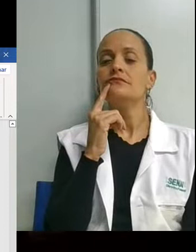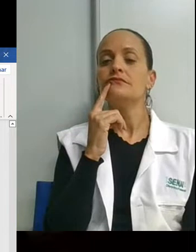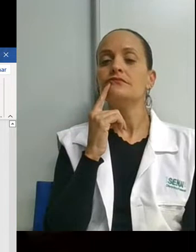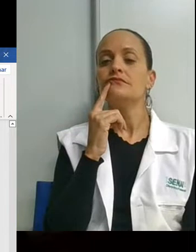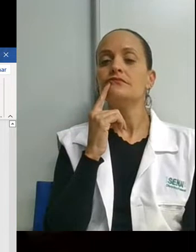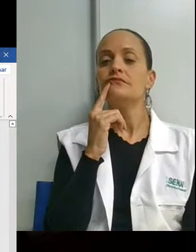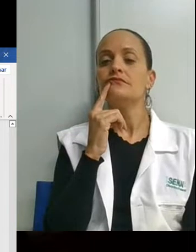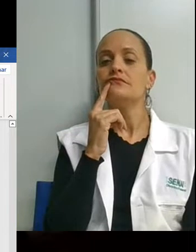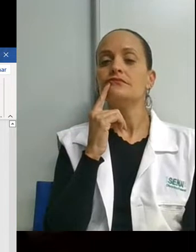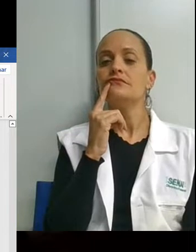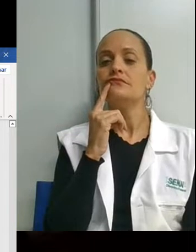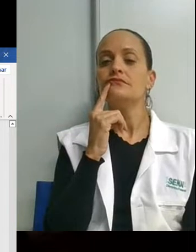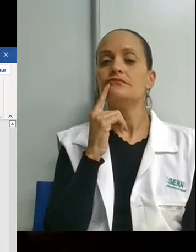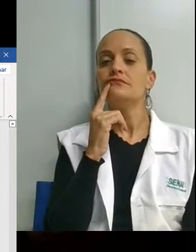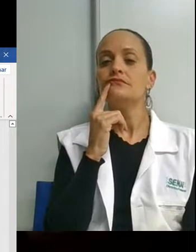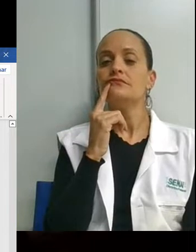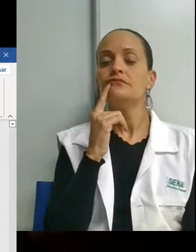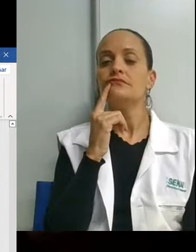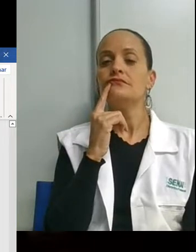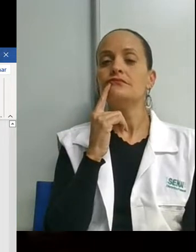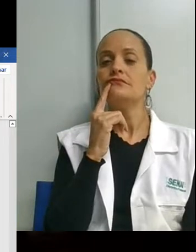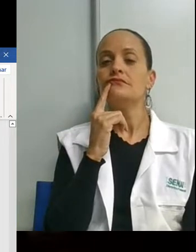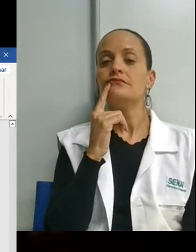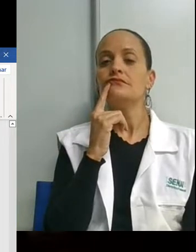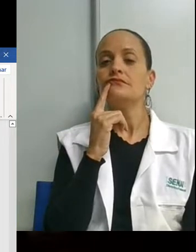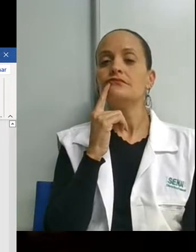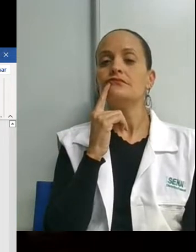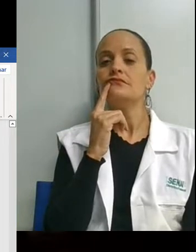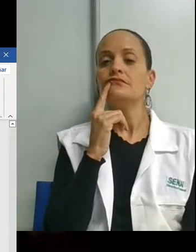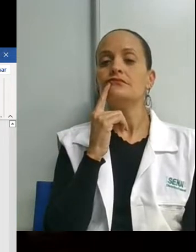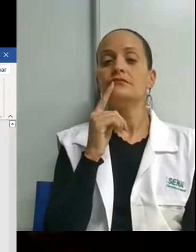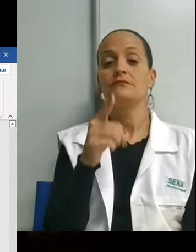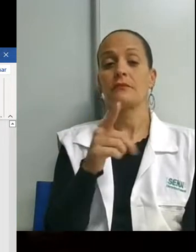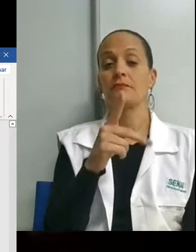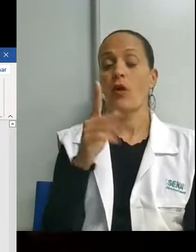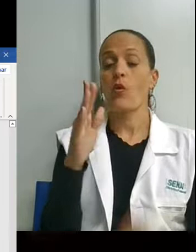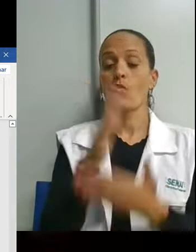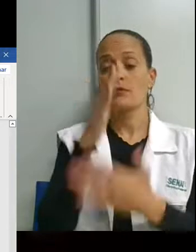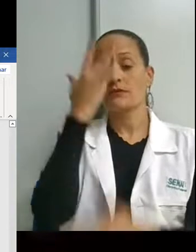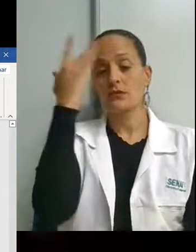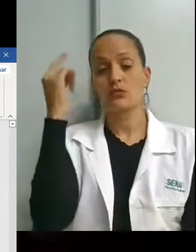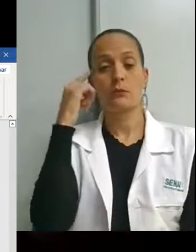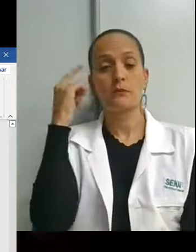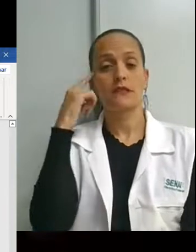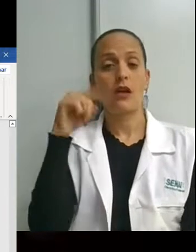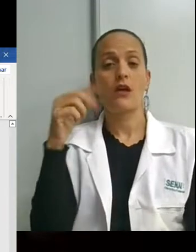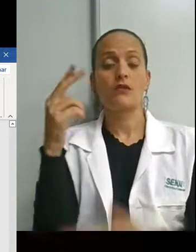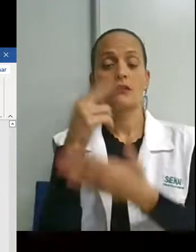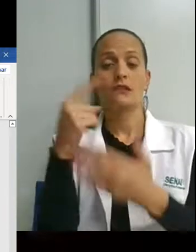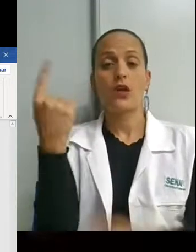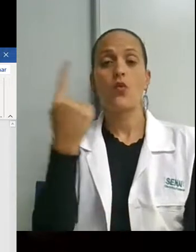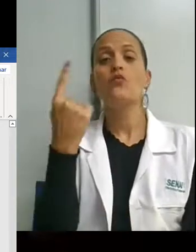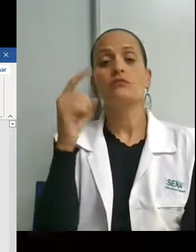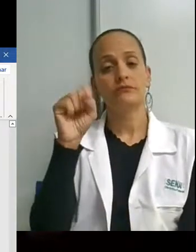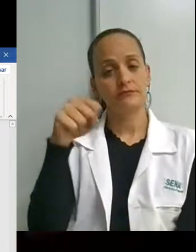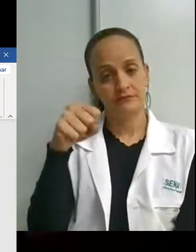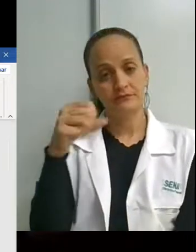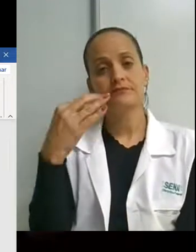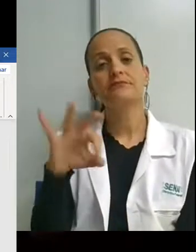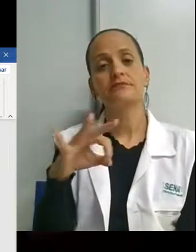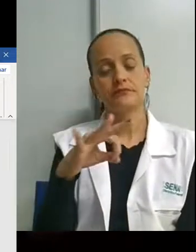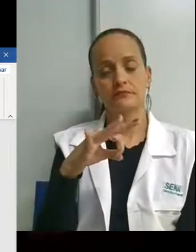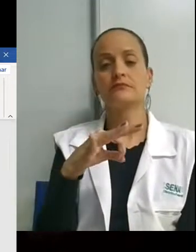Sim, é É. que é uma residência, né? Porque aqui é a indústria. Geralmente, indústria, o sistema é diferente um pouquinho. Então, é realmente nessa primeira aqui, ó. Bem na